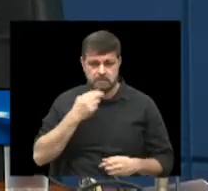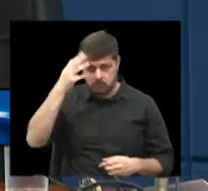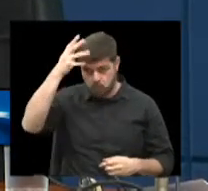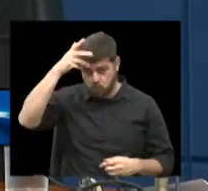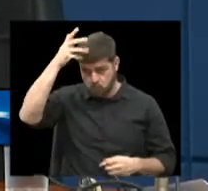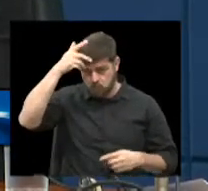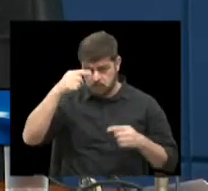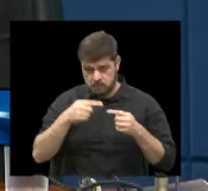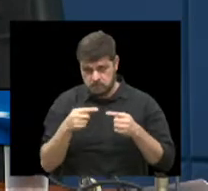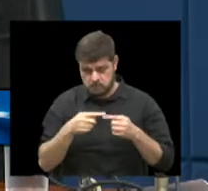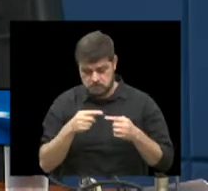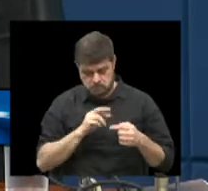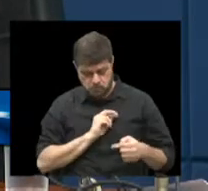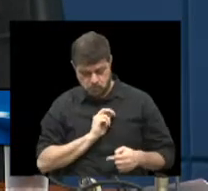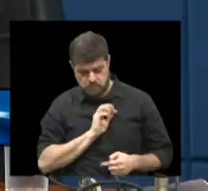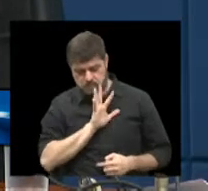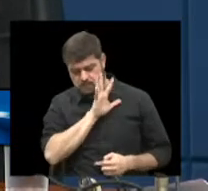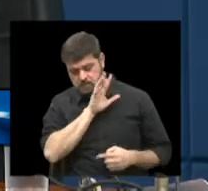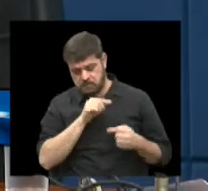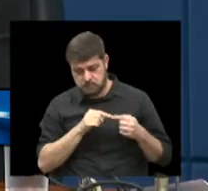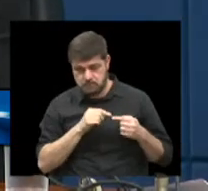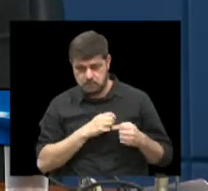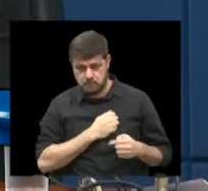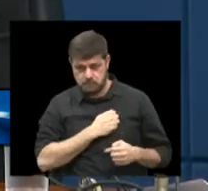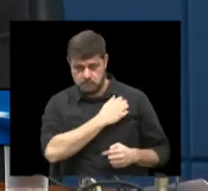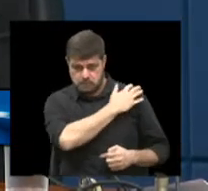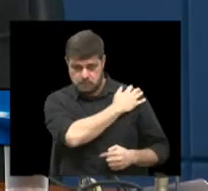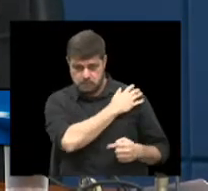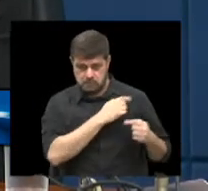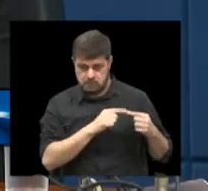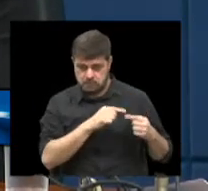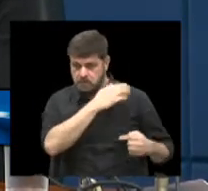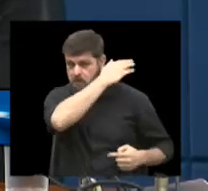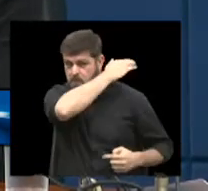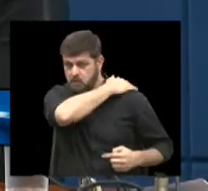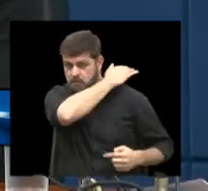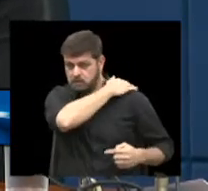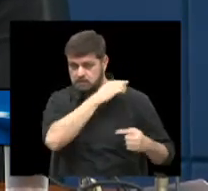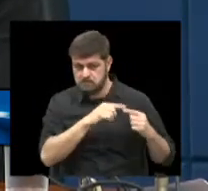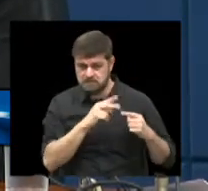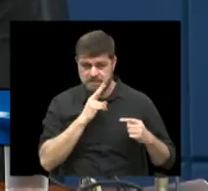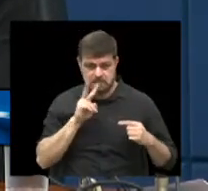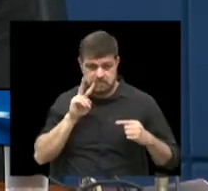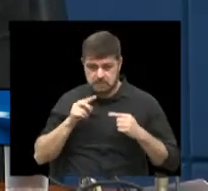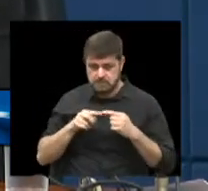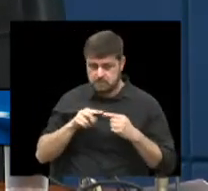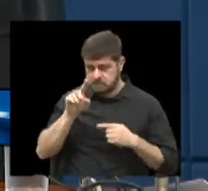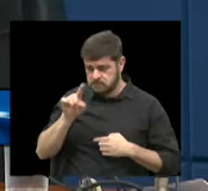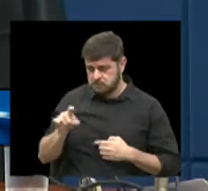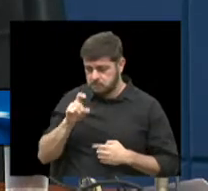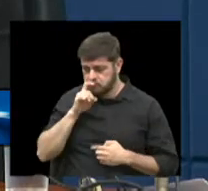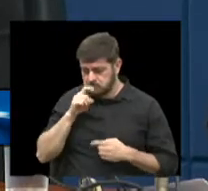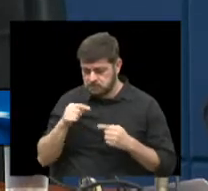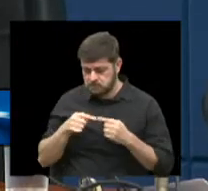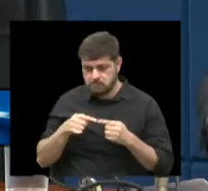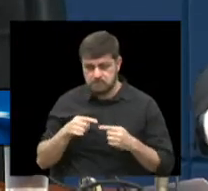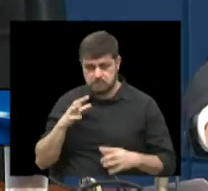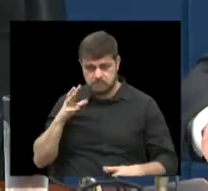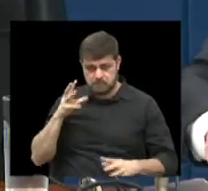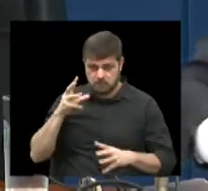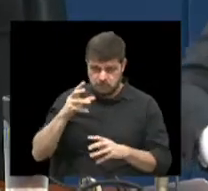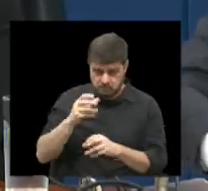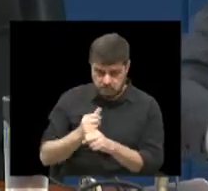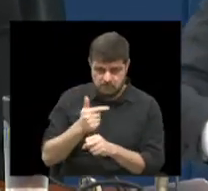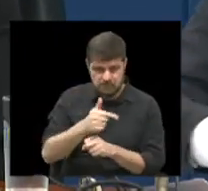da Farmadic, sim. Rubens Gás, sim. Tenente Santini, sim. Tico Costa, sim. Vinícius Gratti, sim. Zé Carlos, sim. 27.